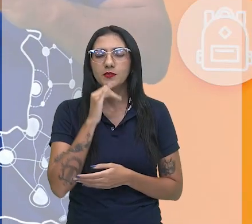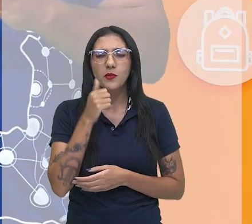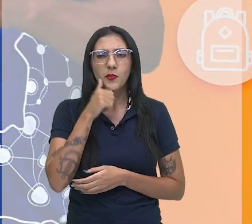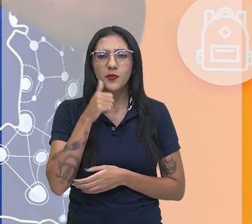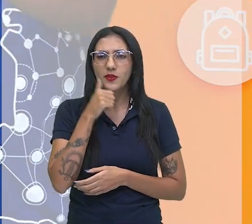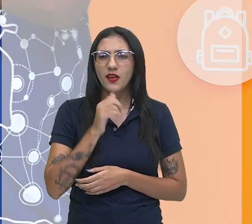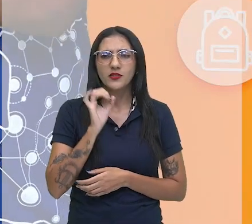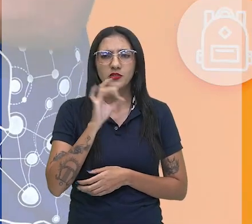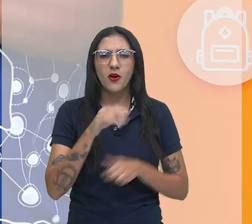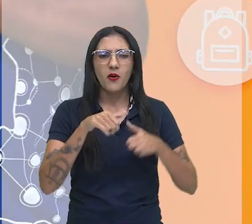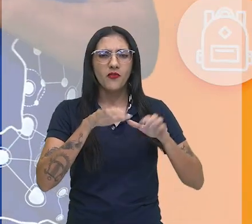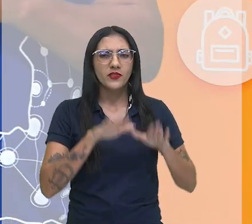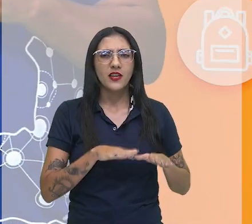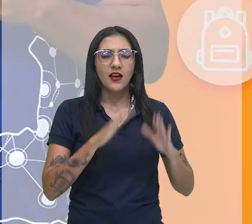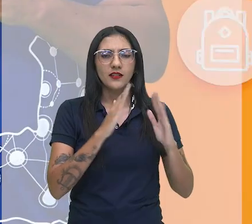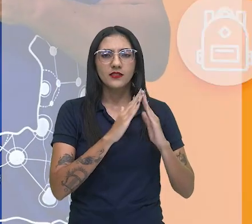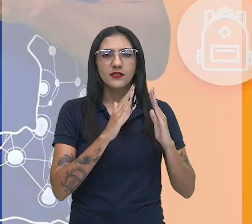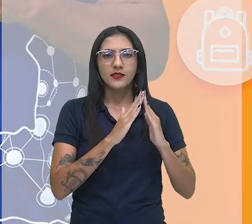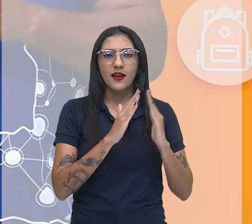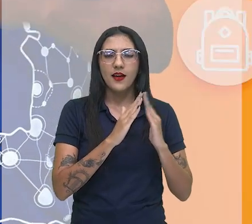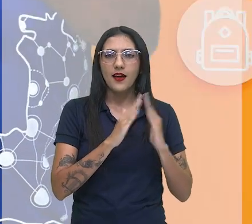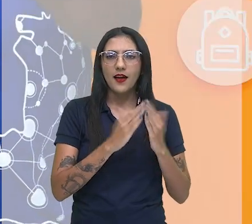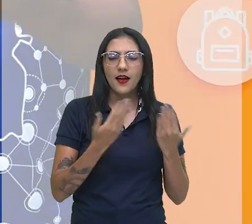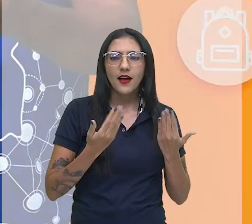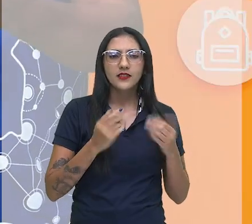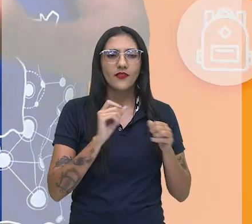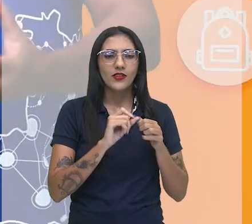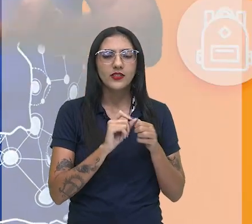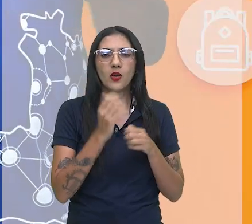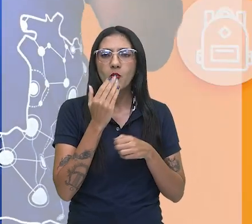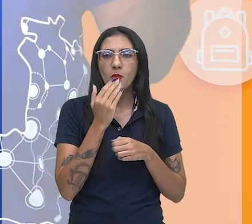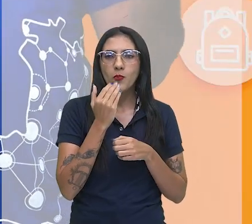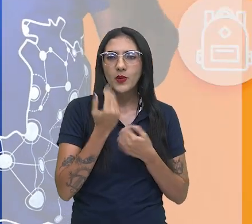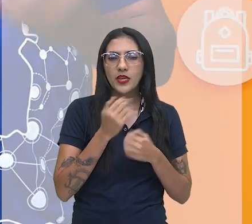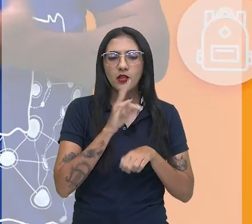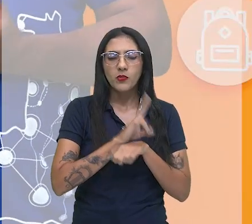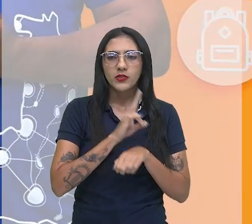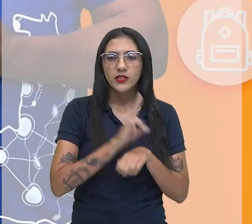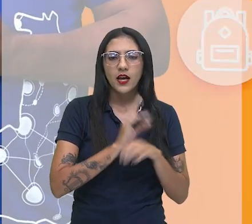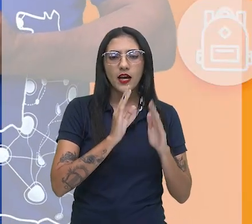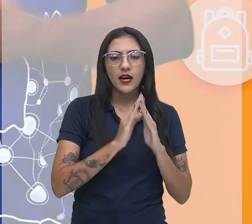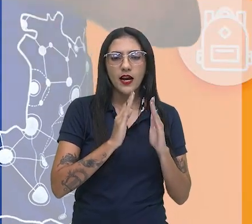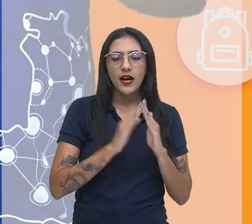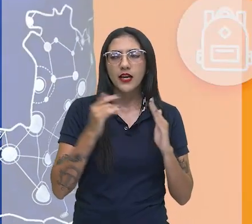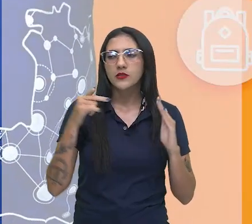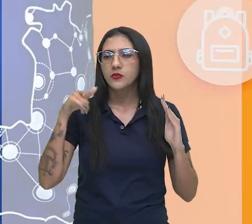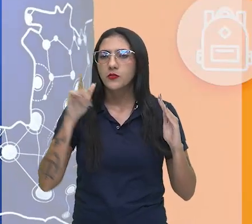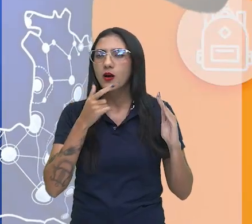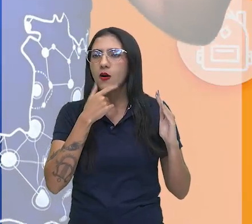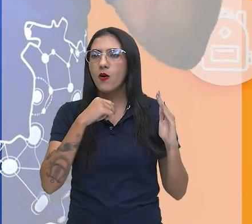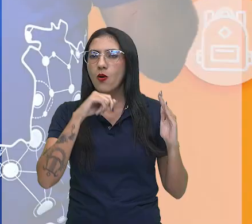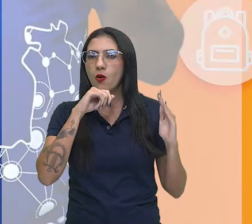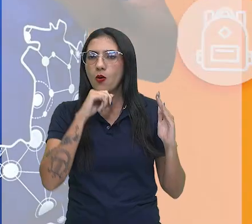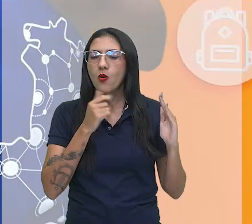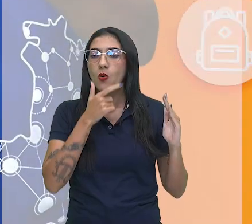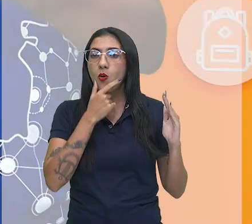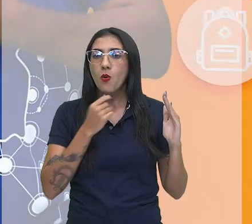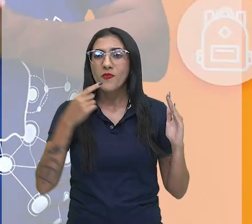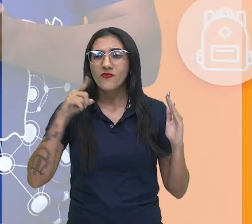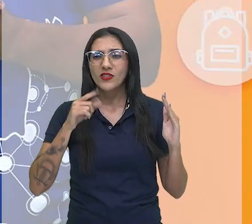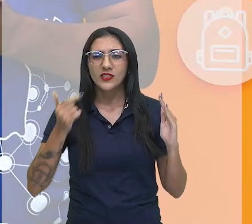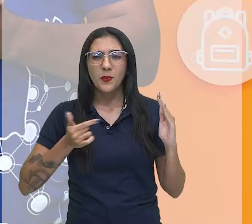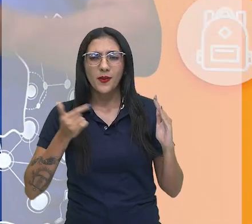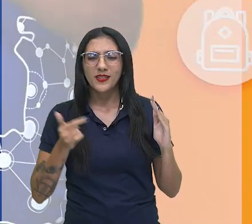casa, tem que cuidar da cozinha, né? Fazer a comida do marido enquanto ele vai trabalhar. Então, são questões que